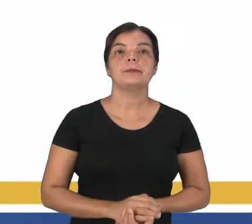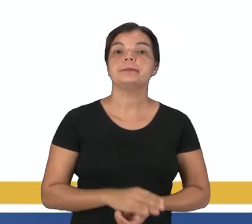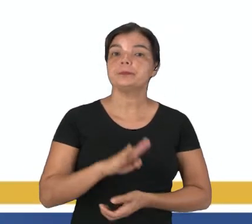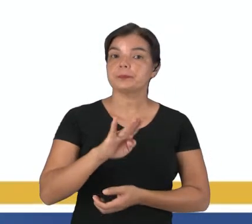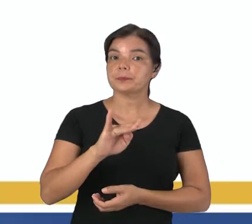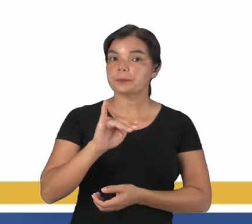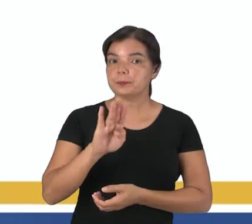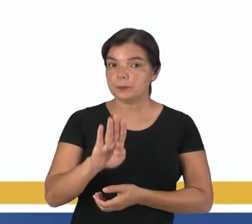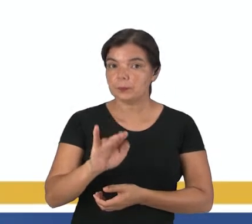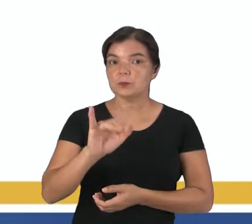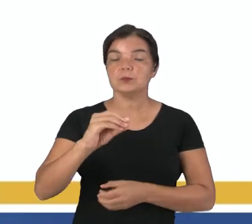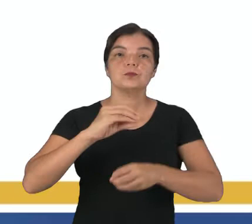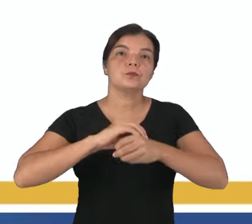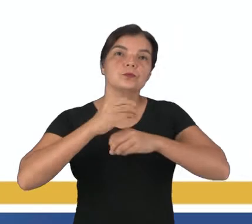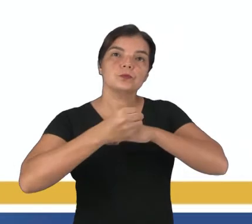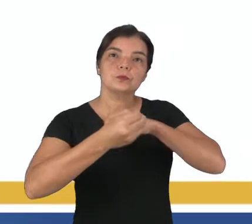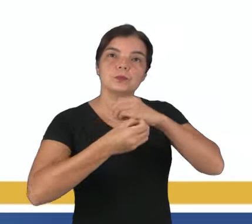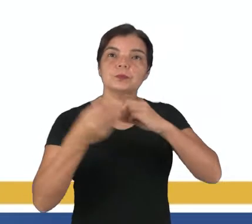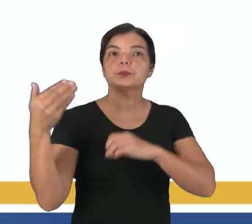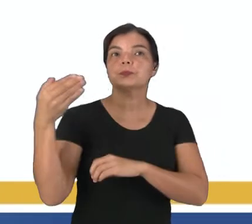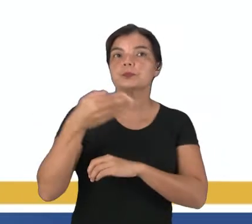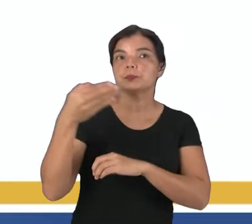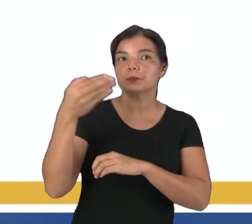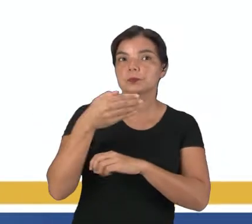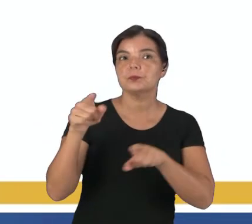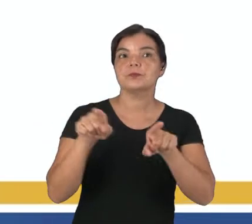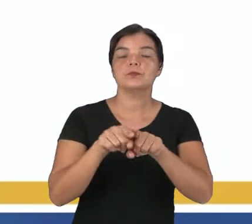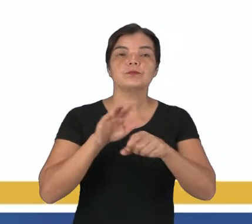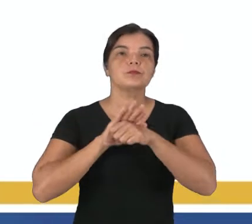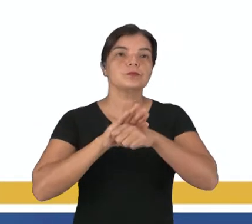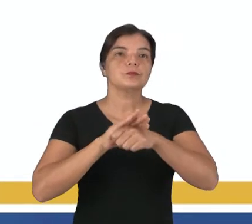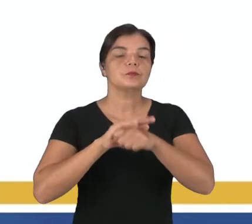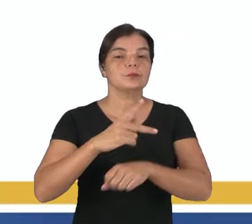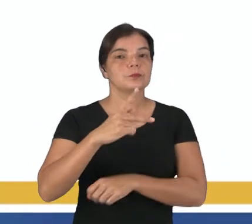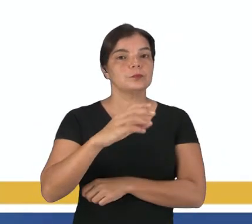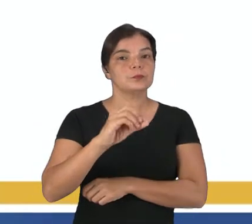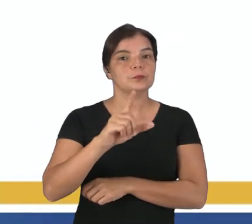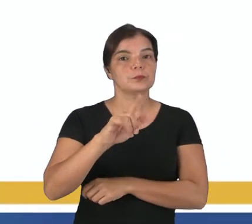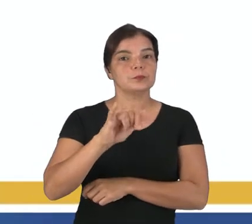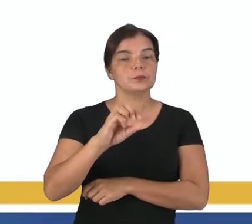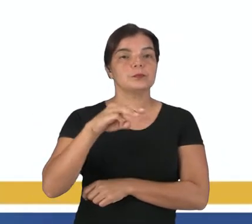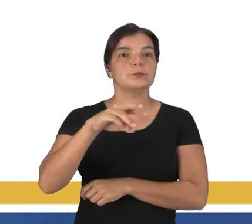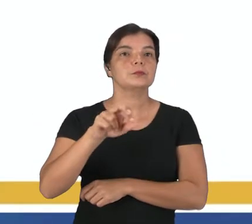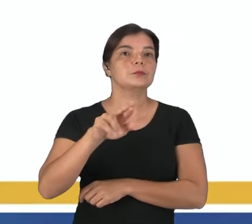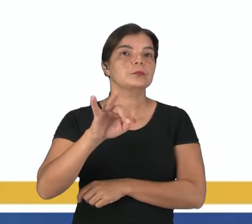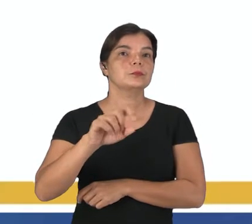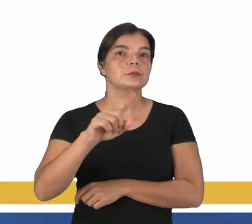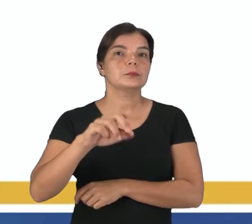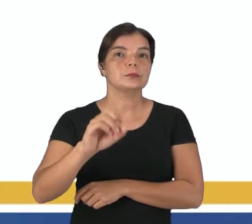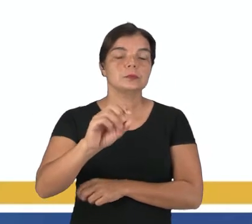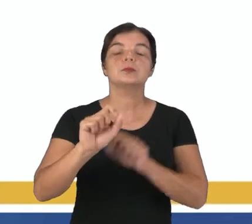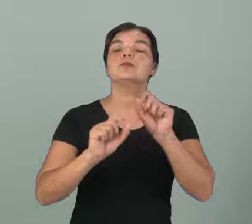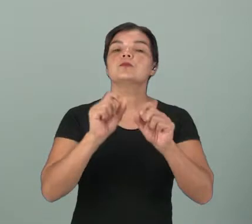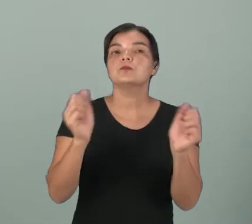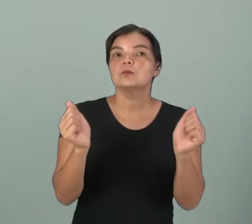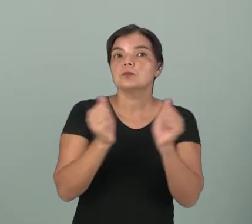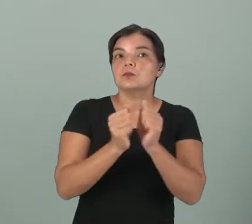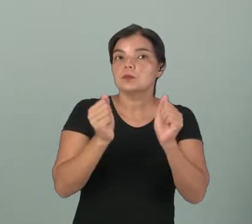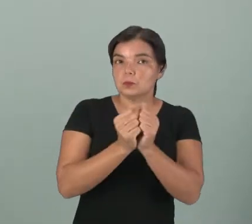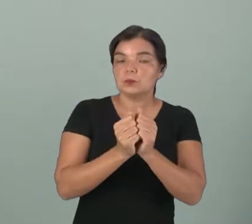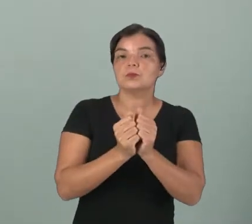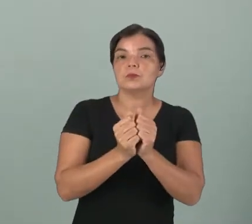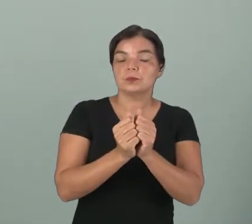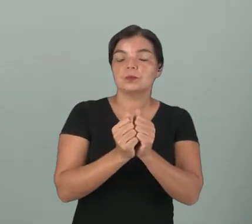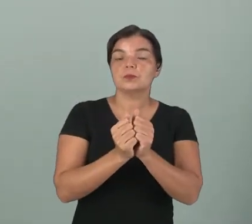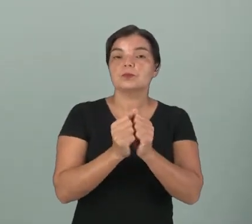as biomoléculas orgânicas elas são muito frequentes né e ajudam na polimerização o que que é isso é a junção